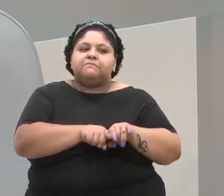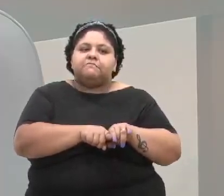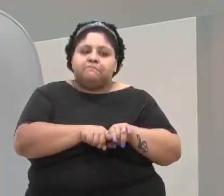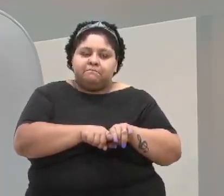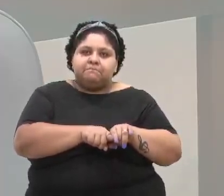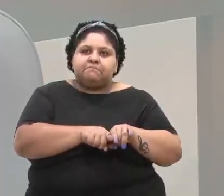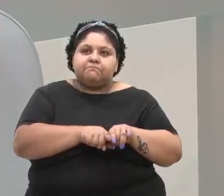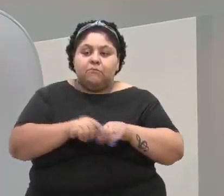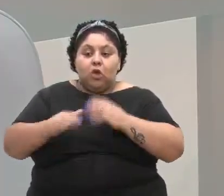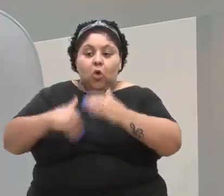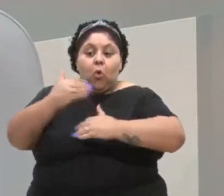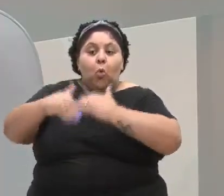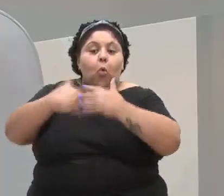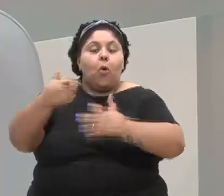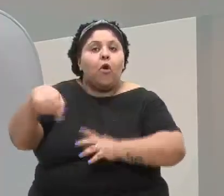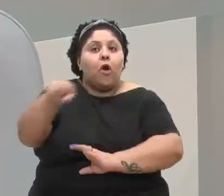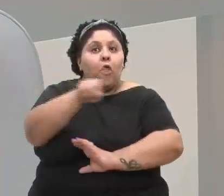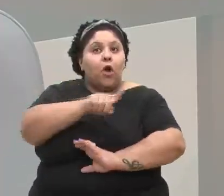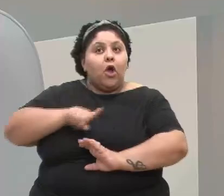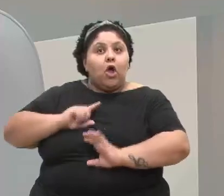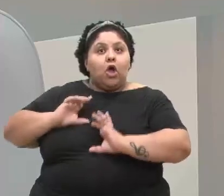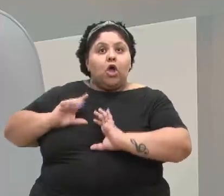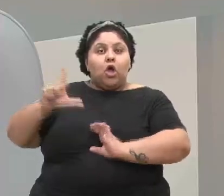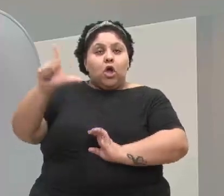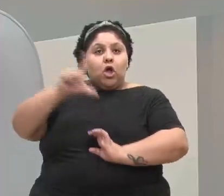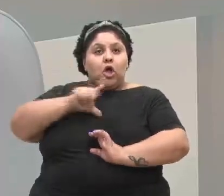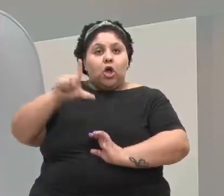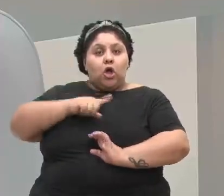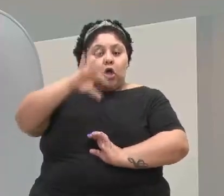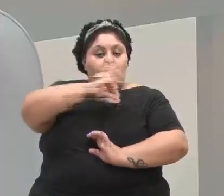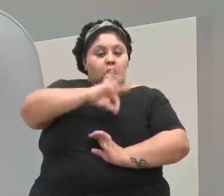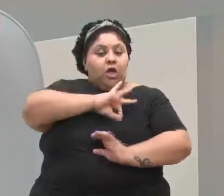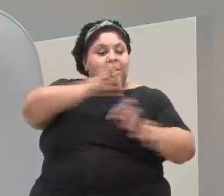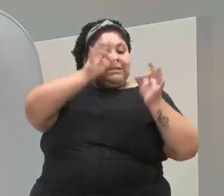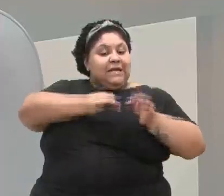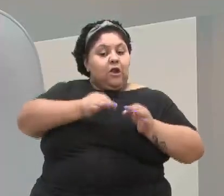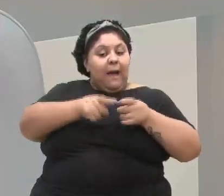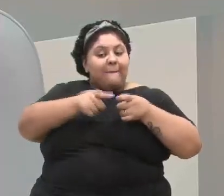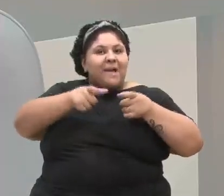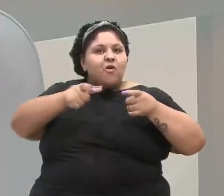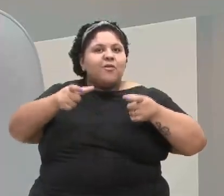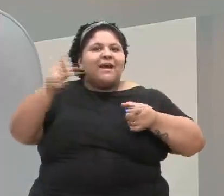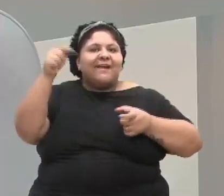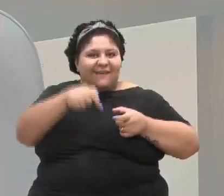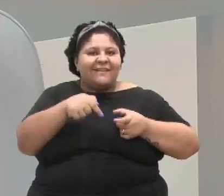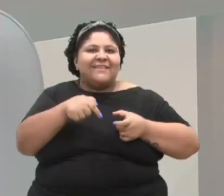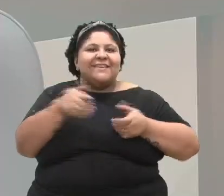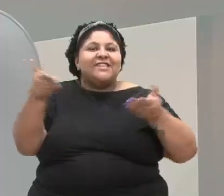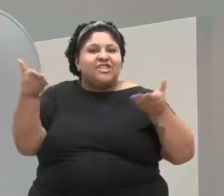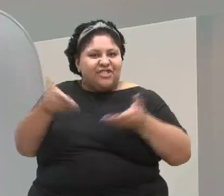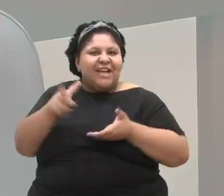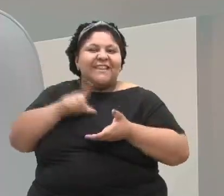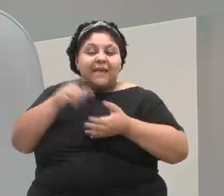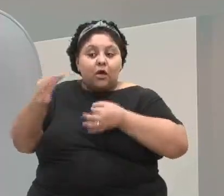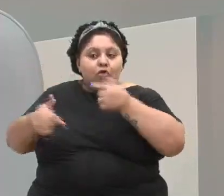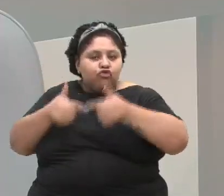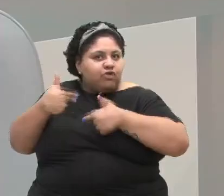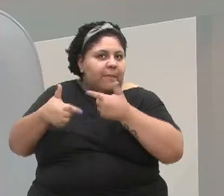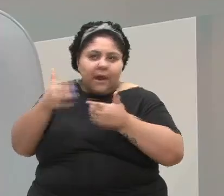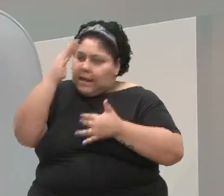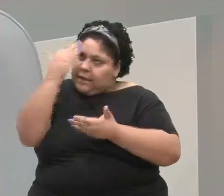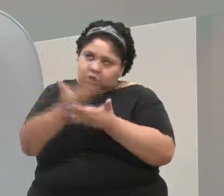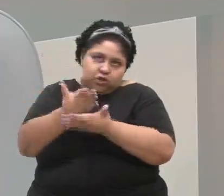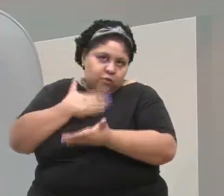partido, quando se tivesse um salário justo, a maioria aqui já tem um emprego,